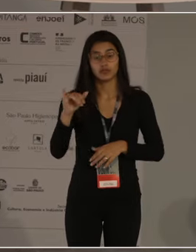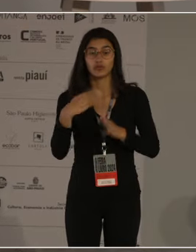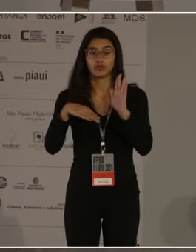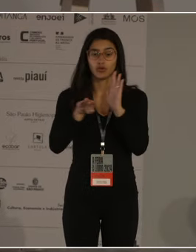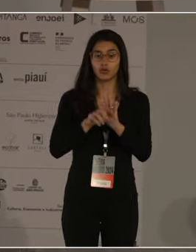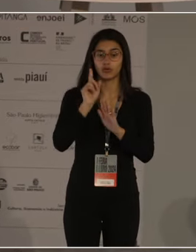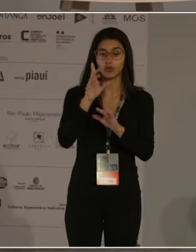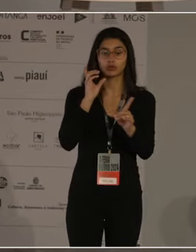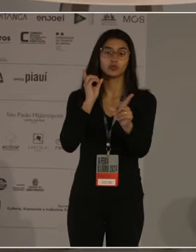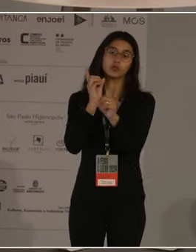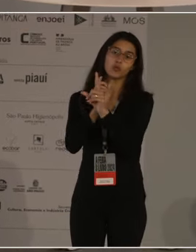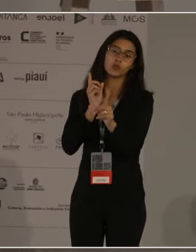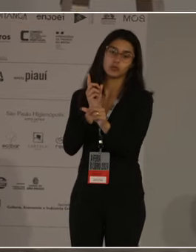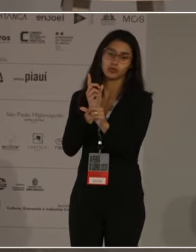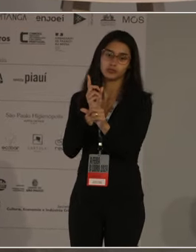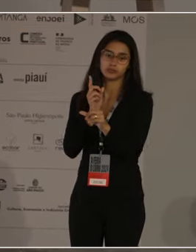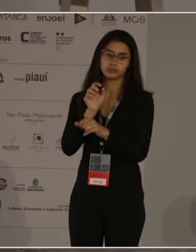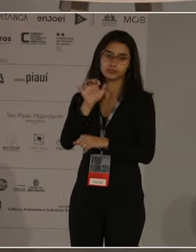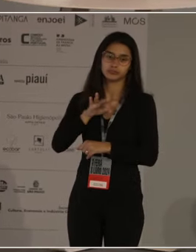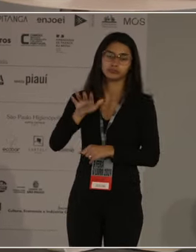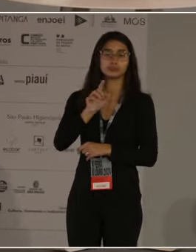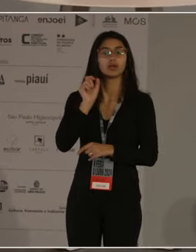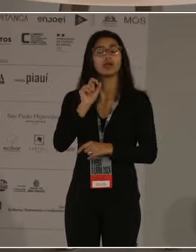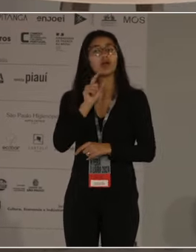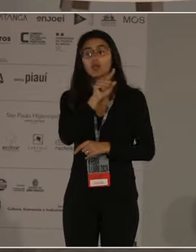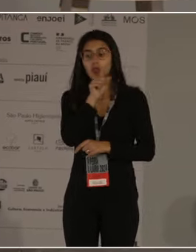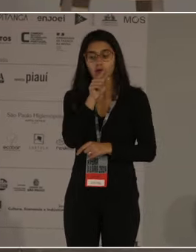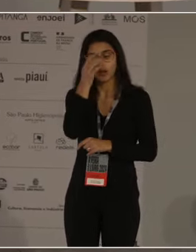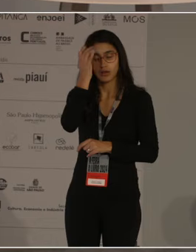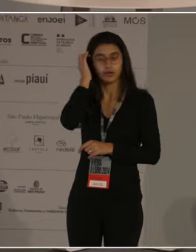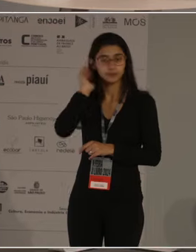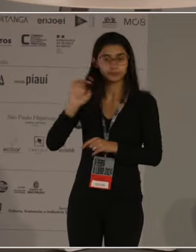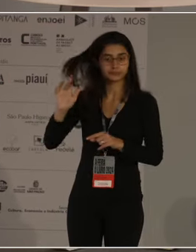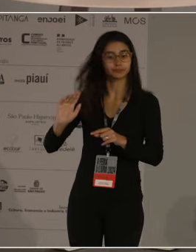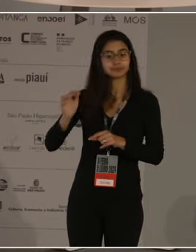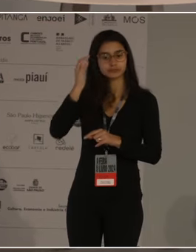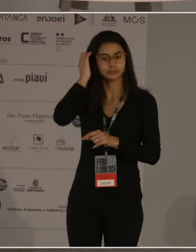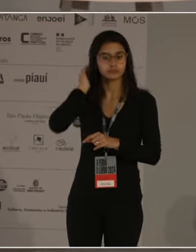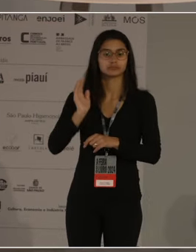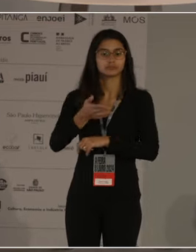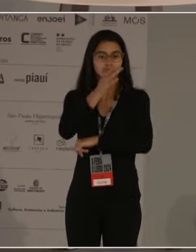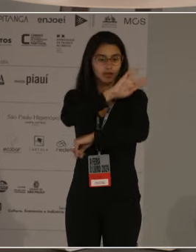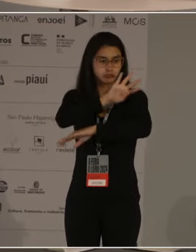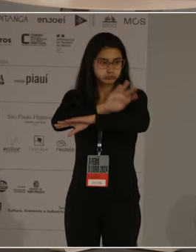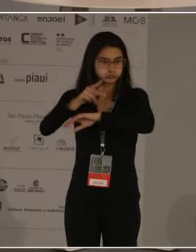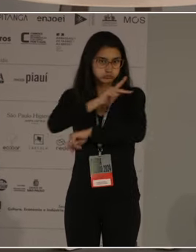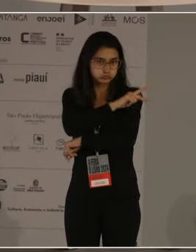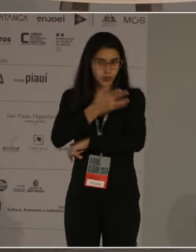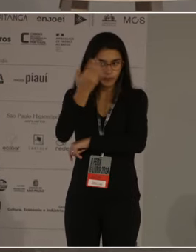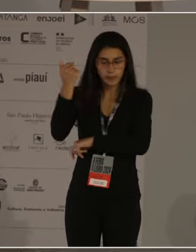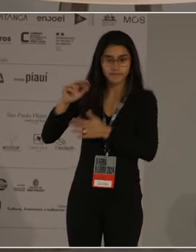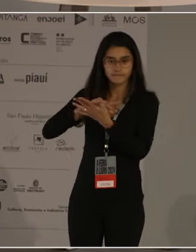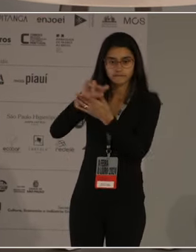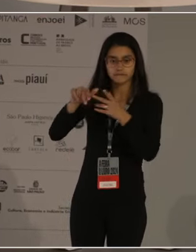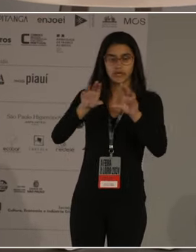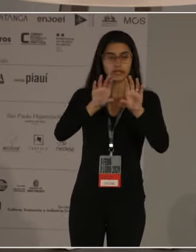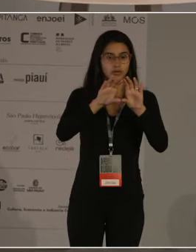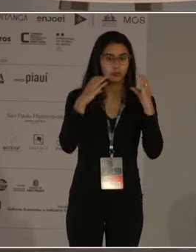ela descobriu um parque. Ali onde não era parque, que era a Serra da Capivara, moravam várias